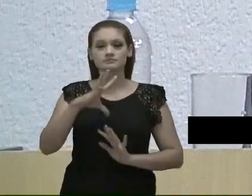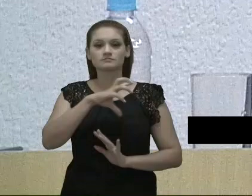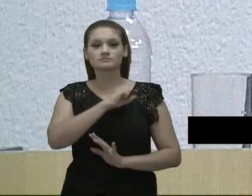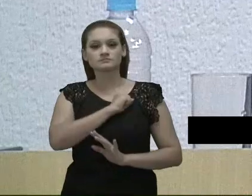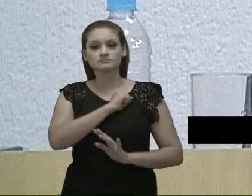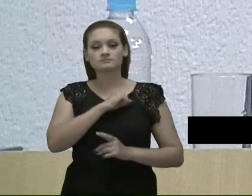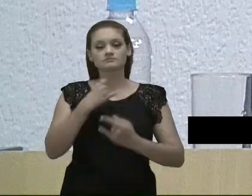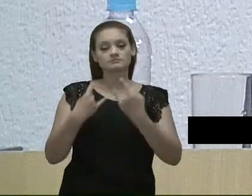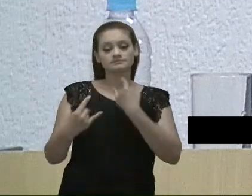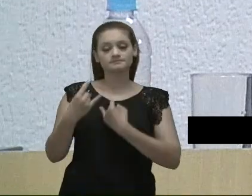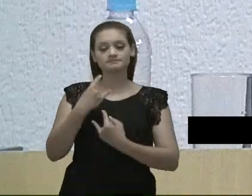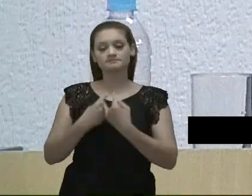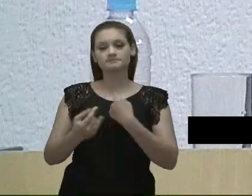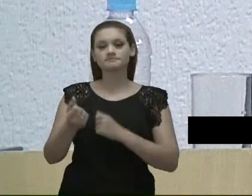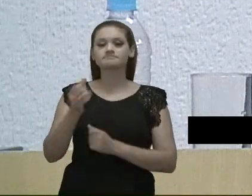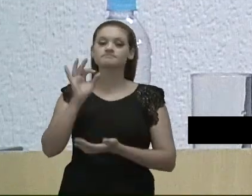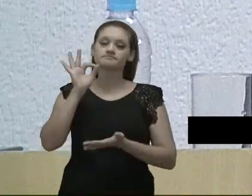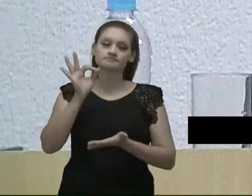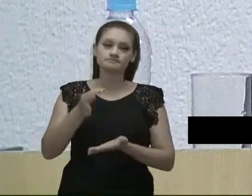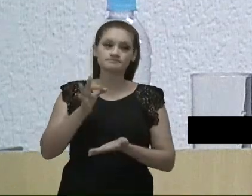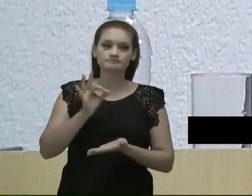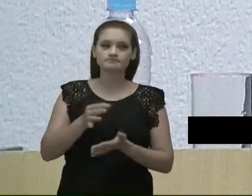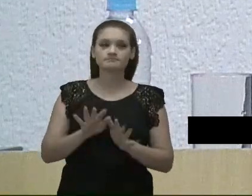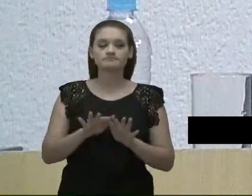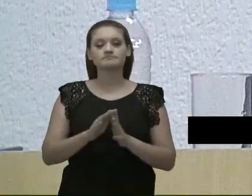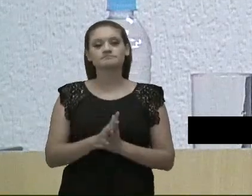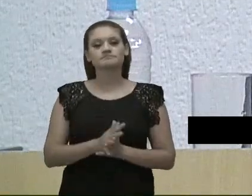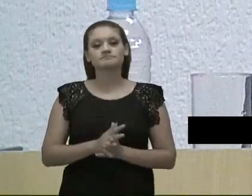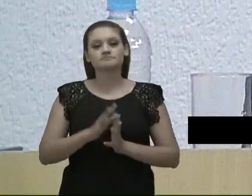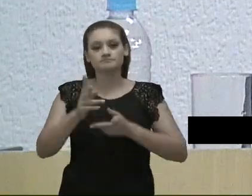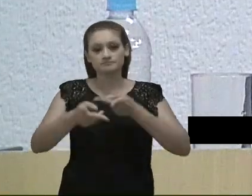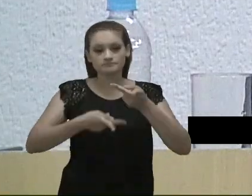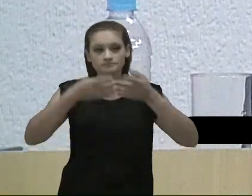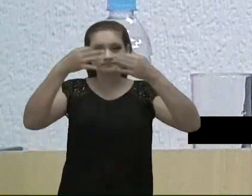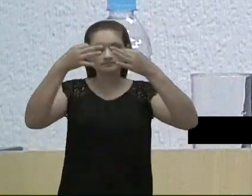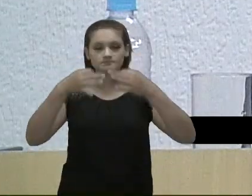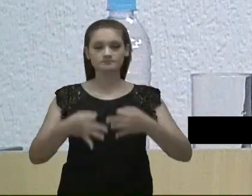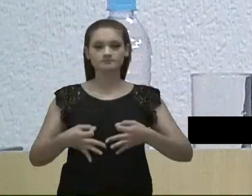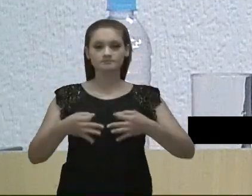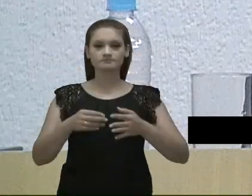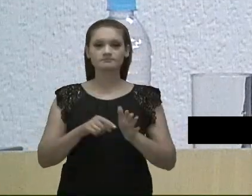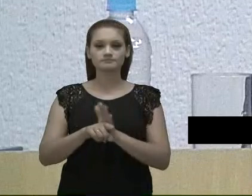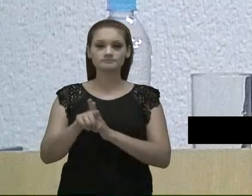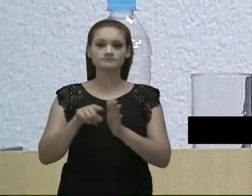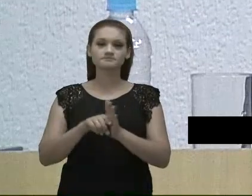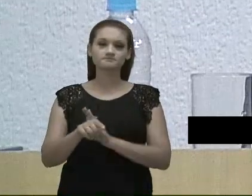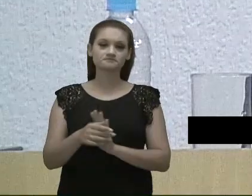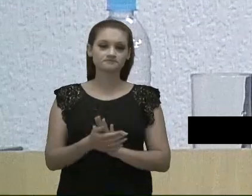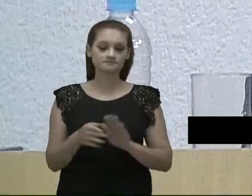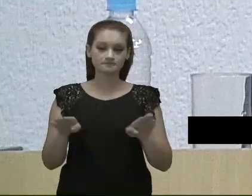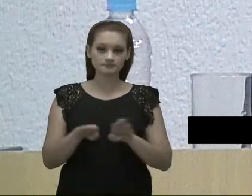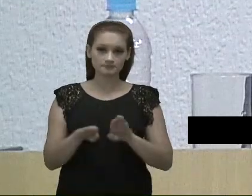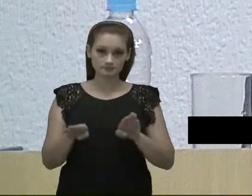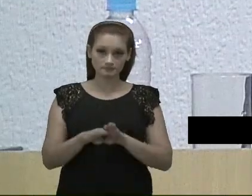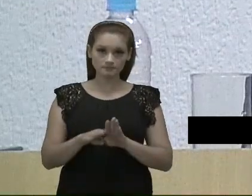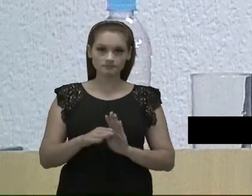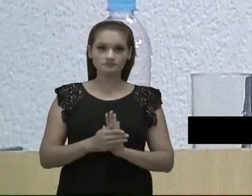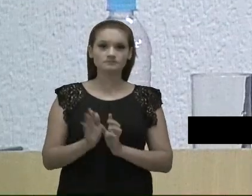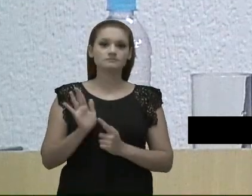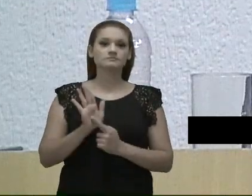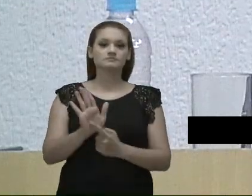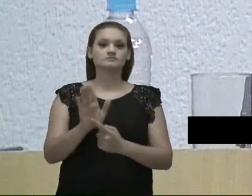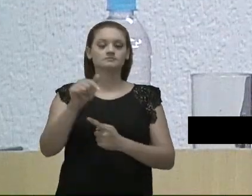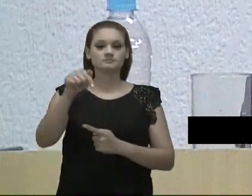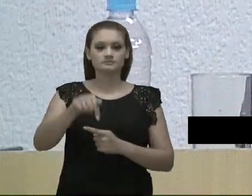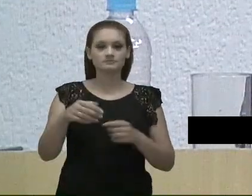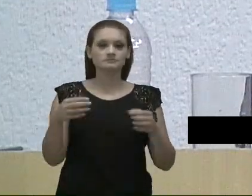nem paixões. Temos que ser sinceros. Então, por conta disso que eu estou perguntando para a senhora, e também para deixar registrado que aqui